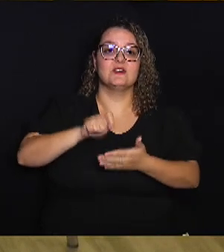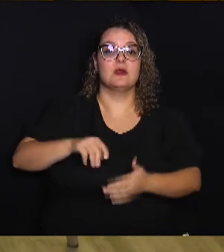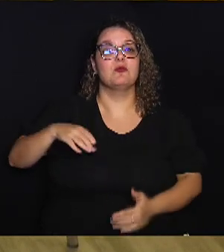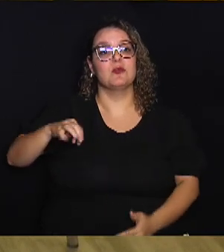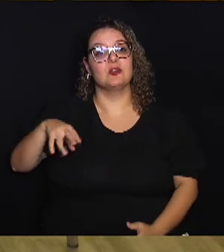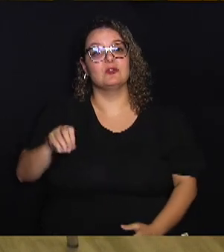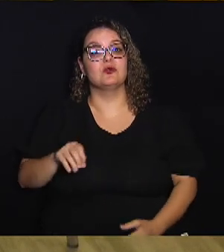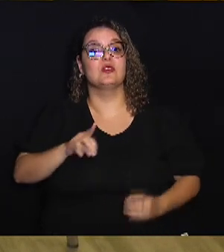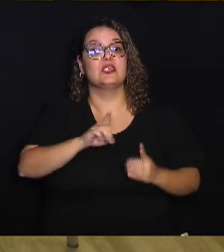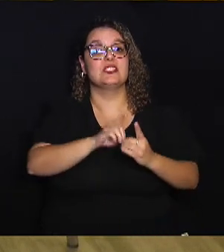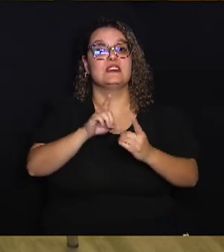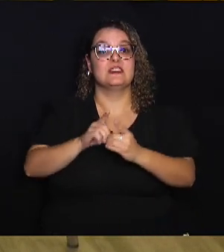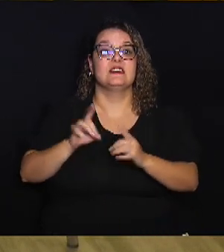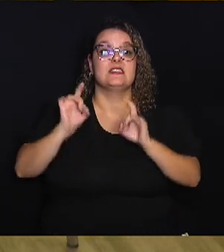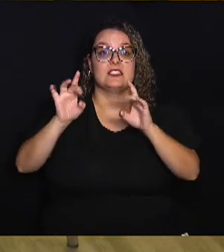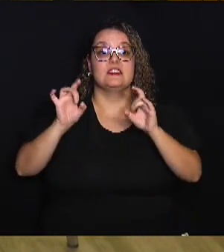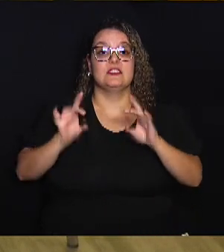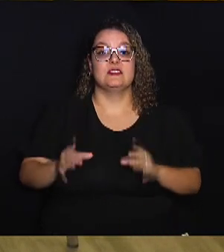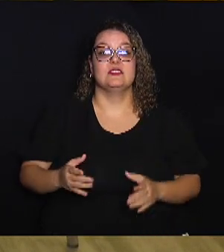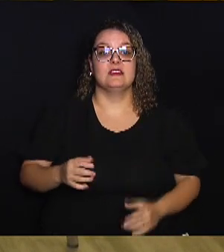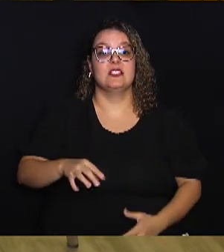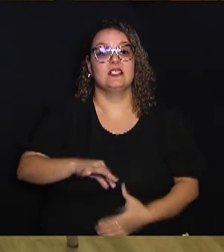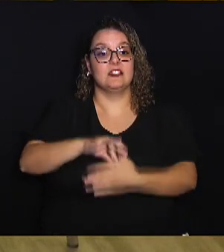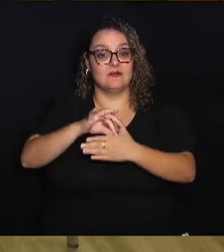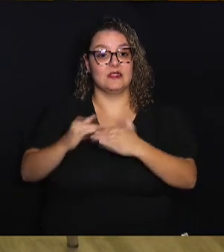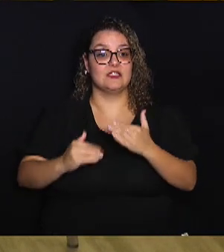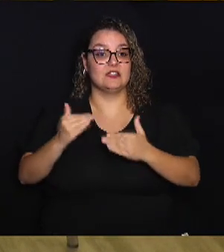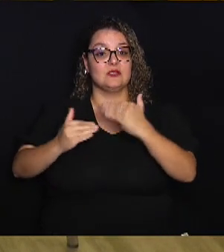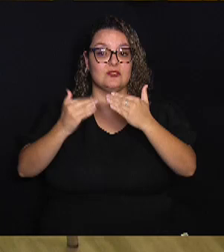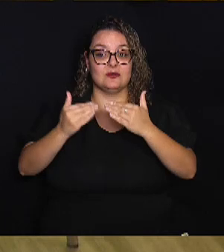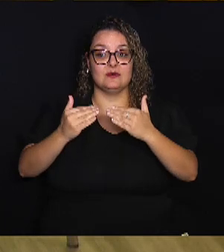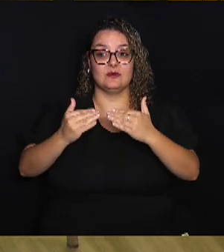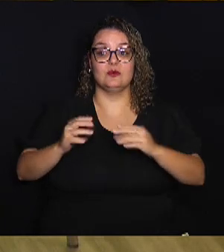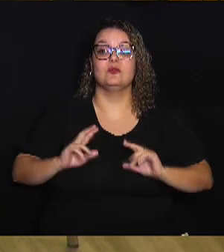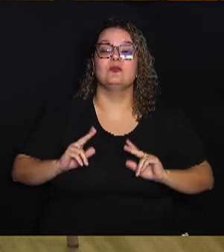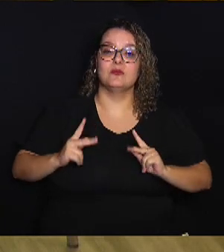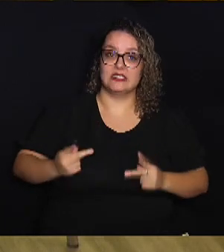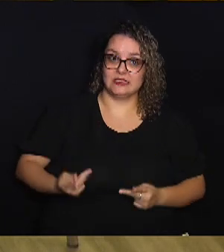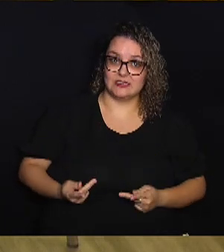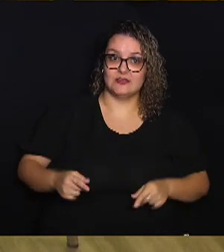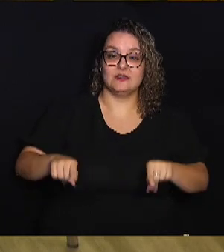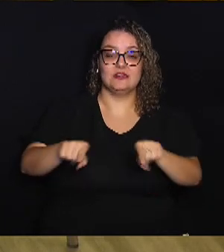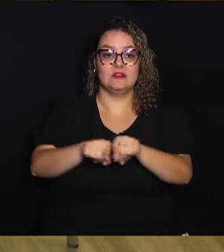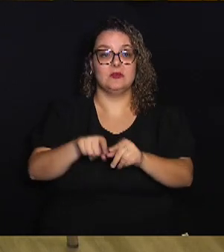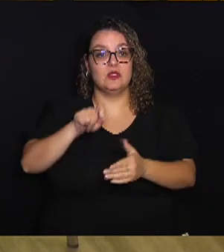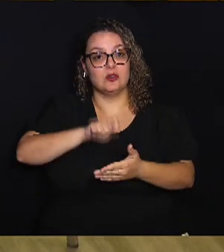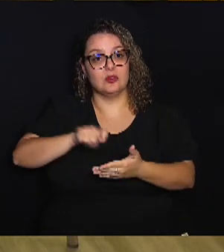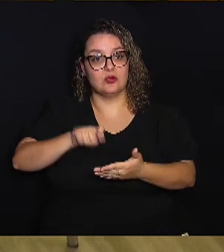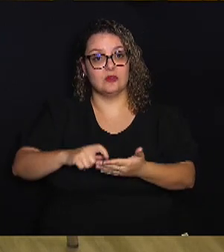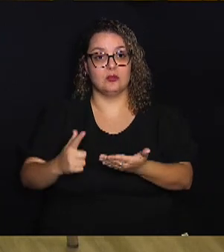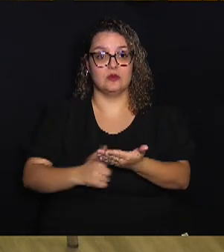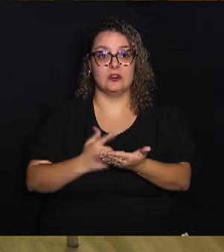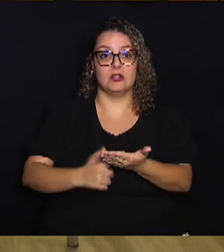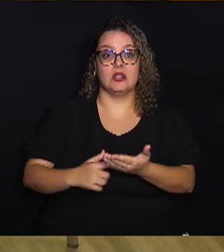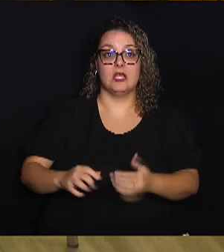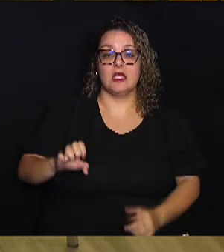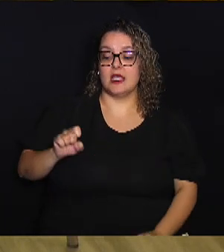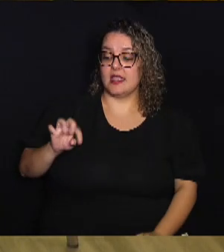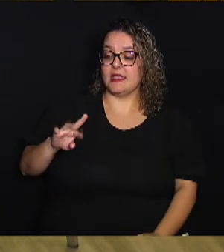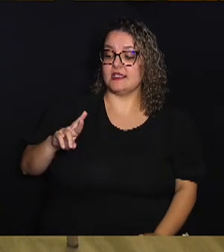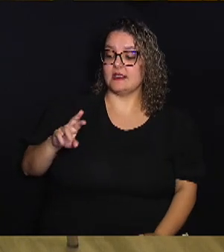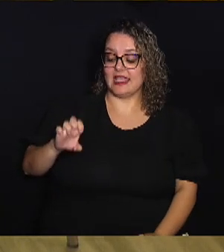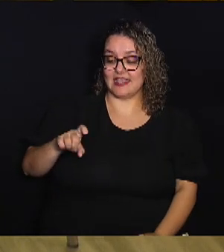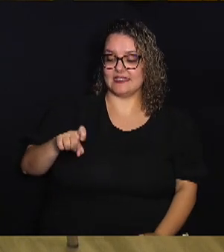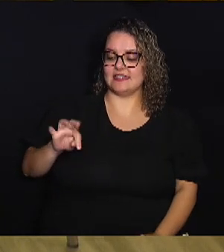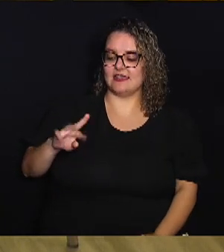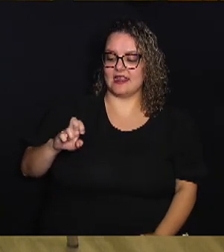e consultor, especialista em liderança e desenvolvimento humano, e ele é autor do livro Extraordinários, Pessoas que